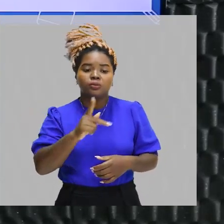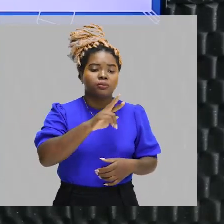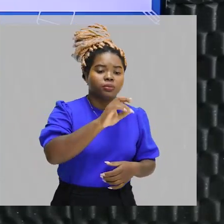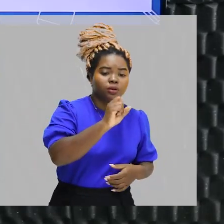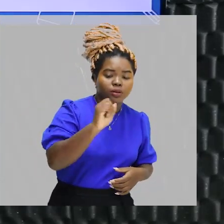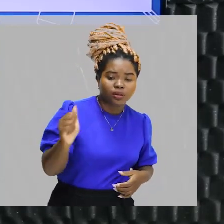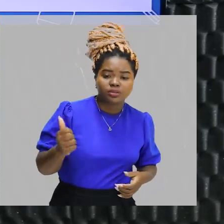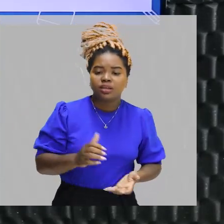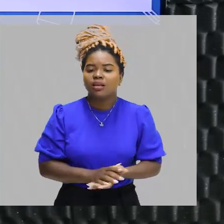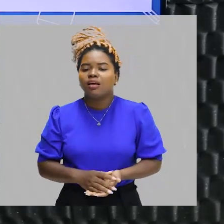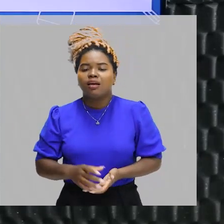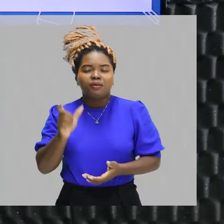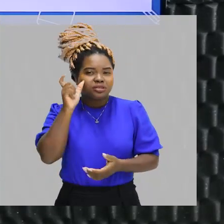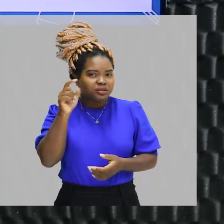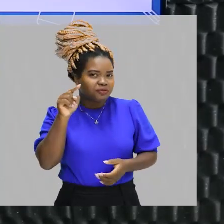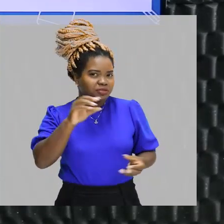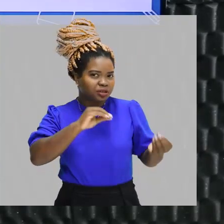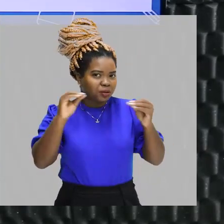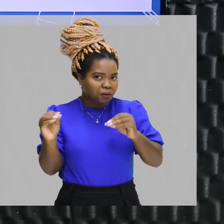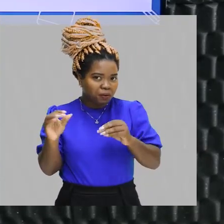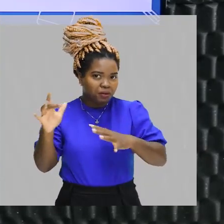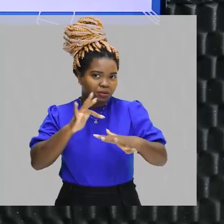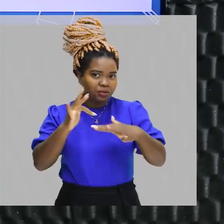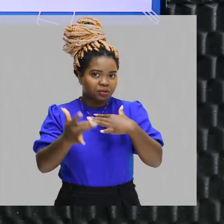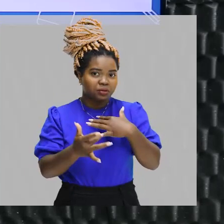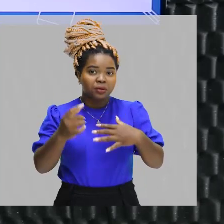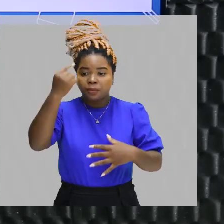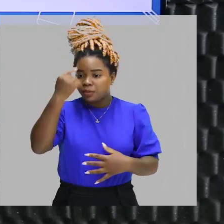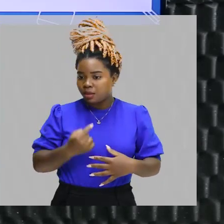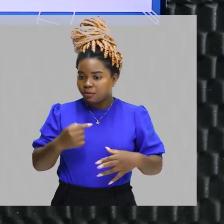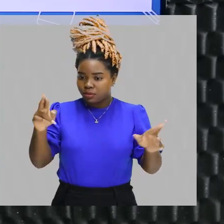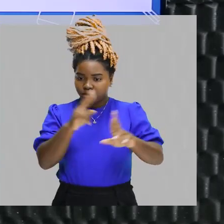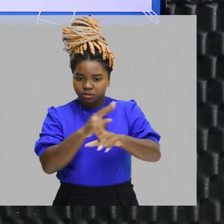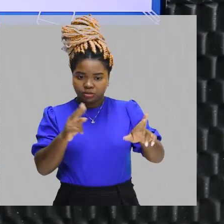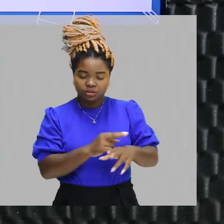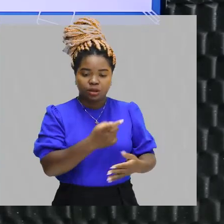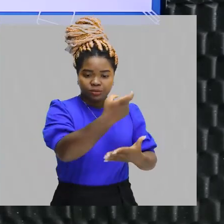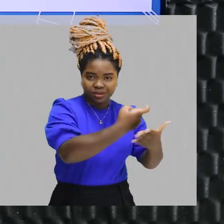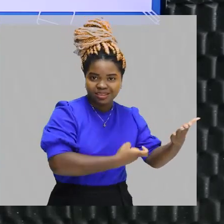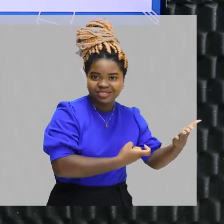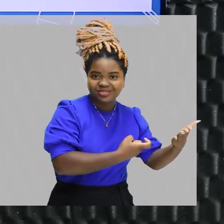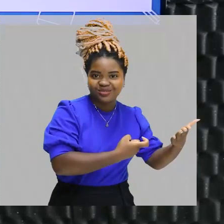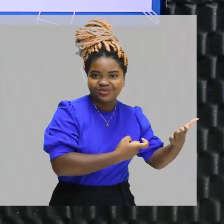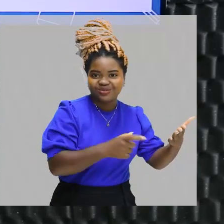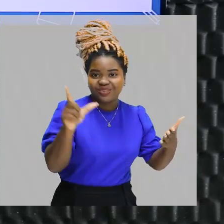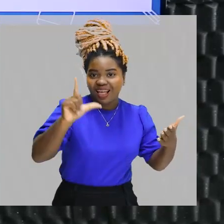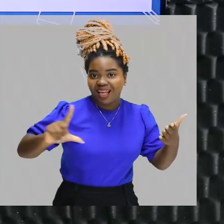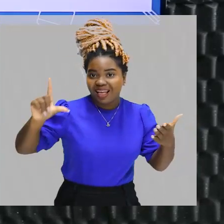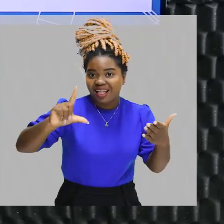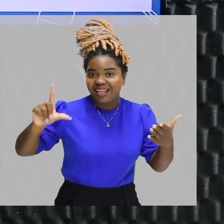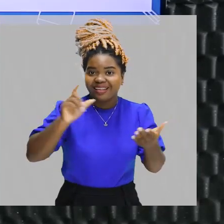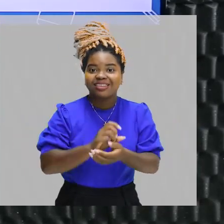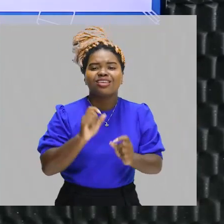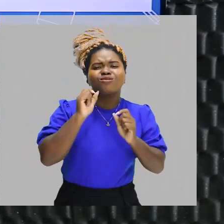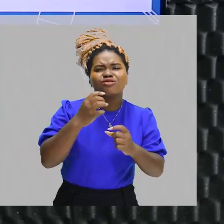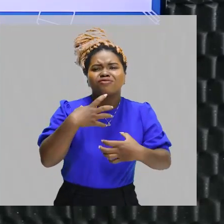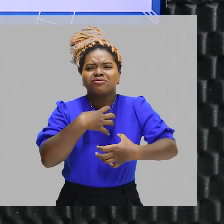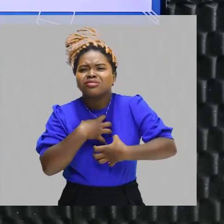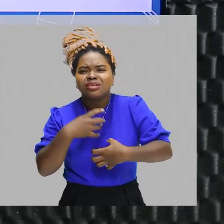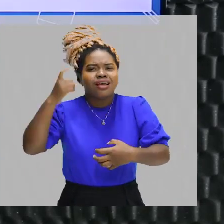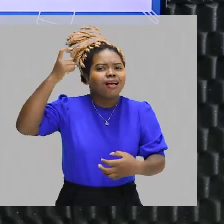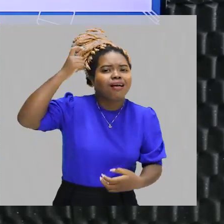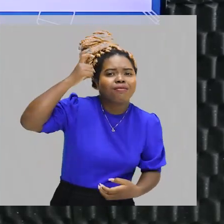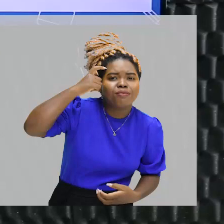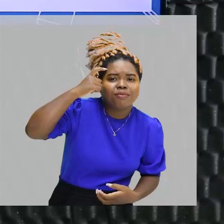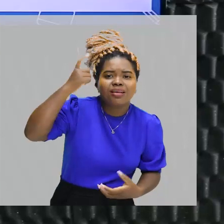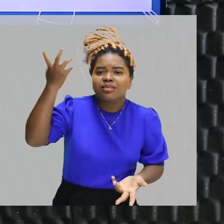acho interessante quando algum de vocês posta nas redes sociais uma imagem associada a um texto literário. Né? Que é justamente o que você sente, o que você